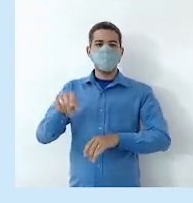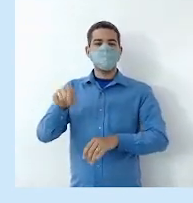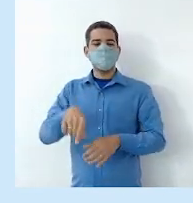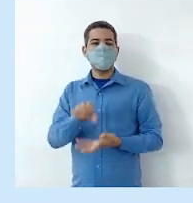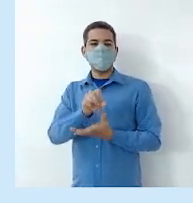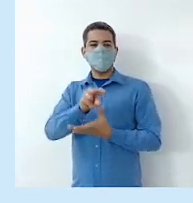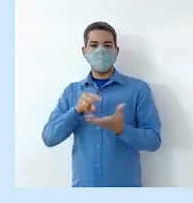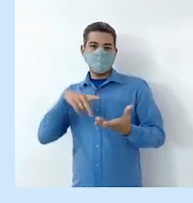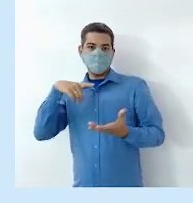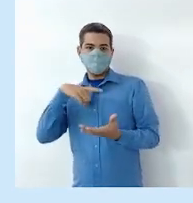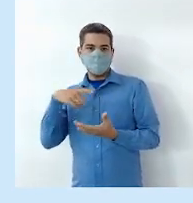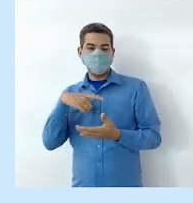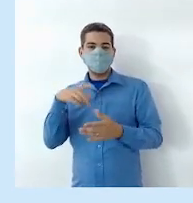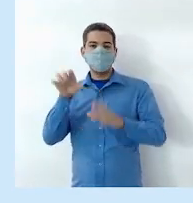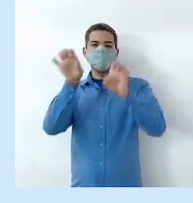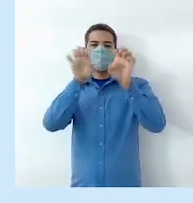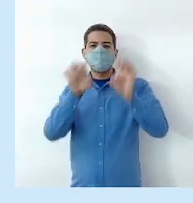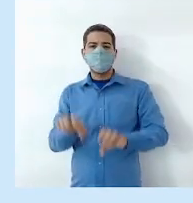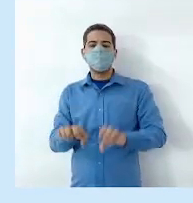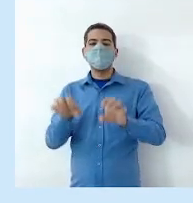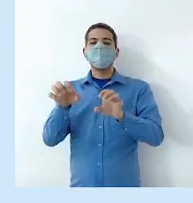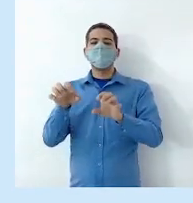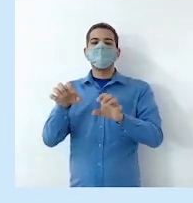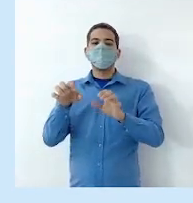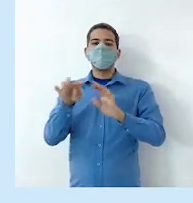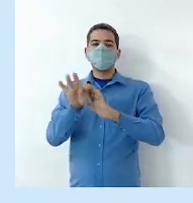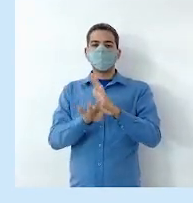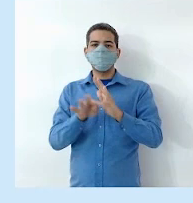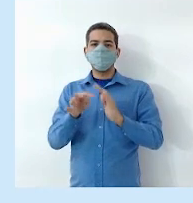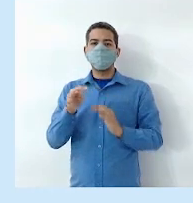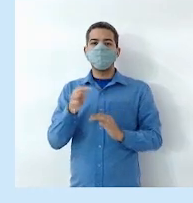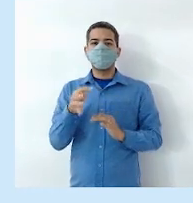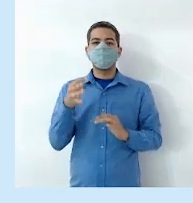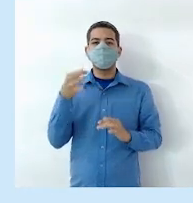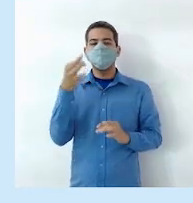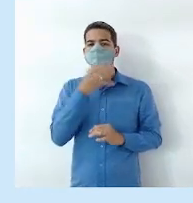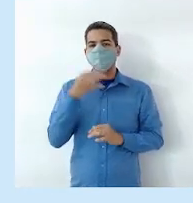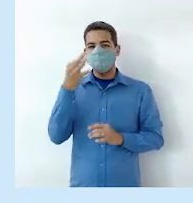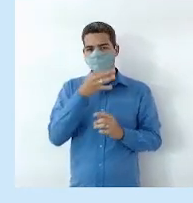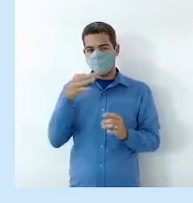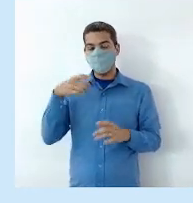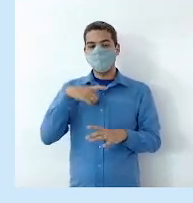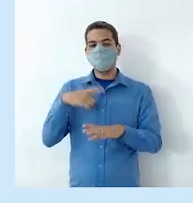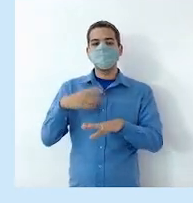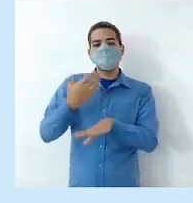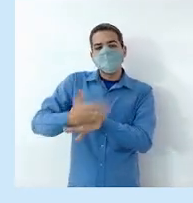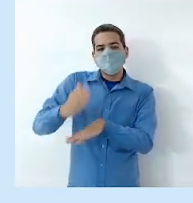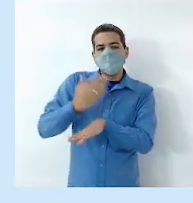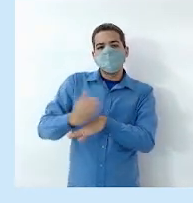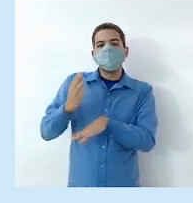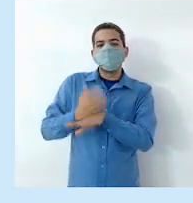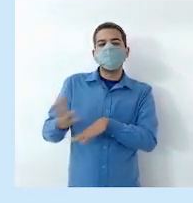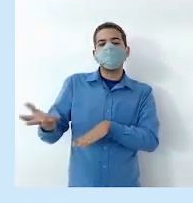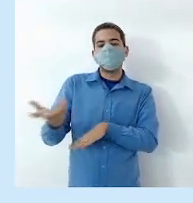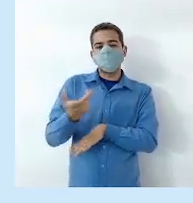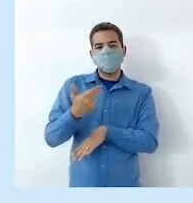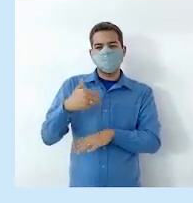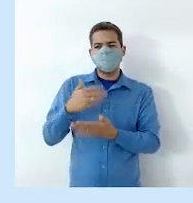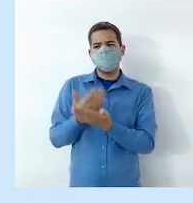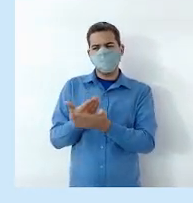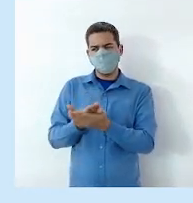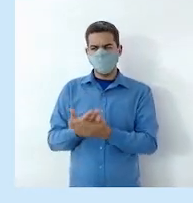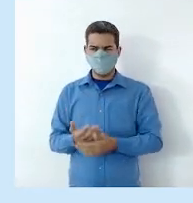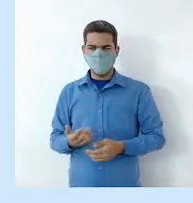KPE, sobre a estrutura dos textos narrativos. Agora a gente vai pôr mais em prática esse estudo.